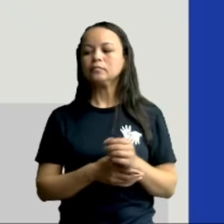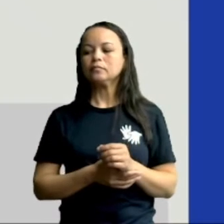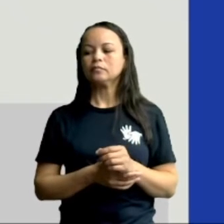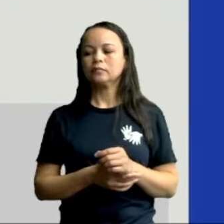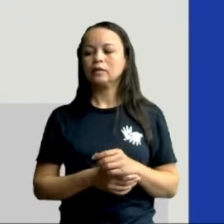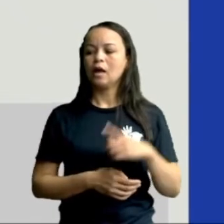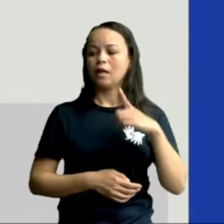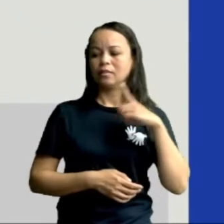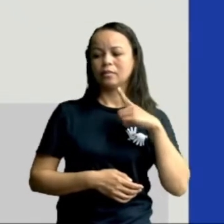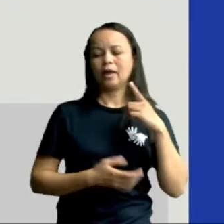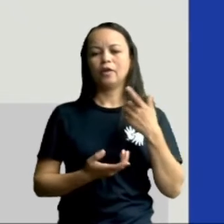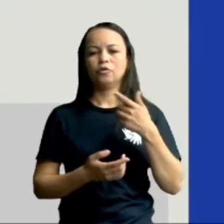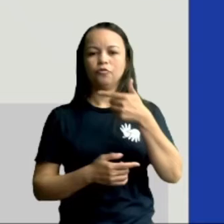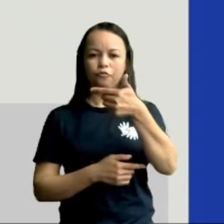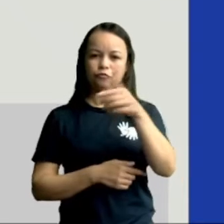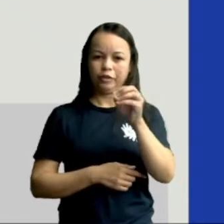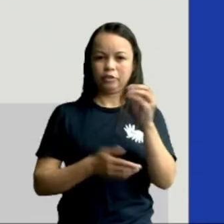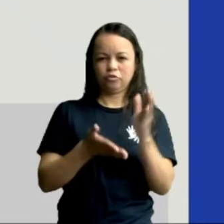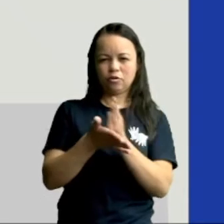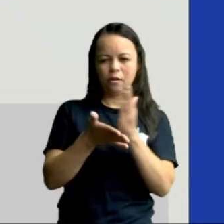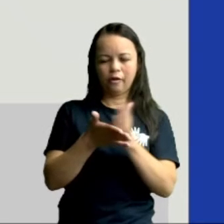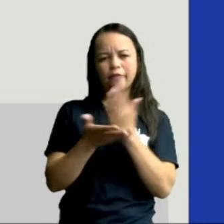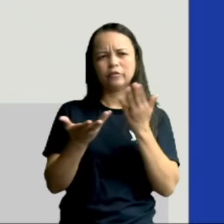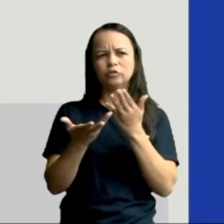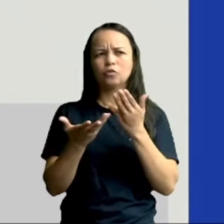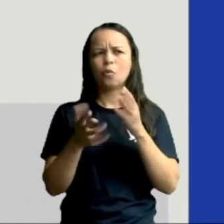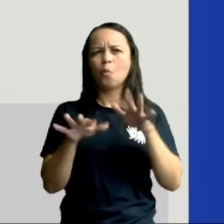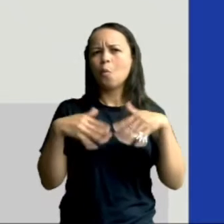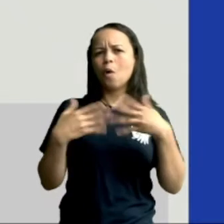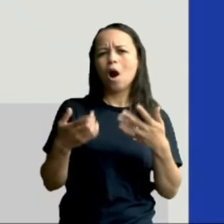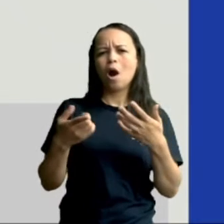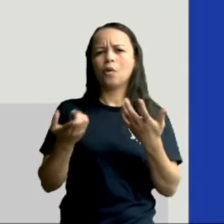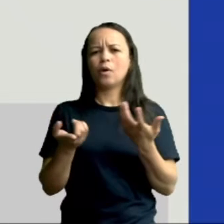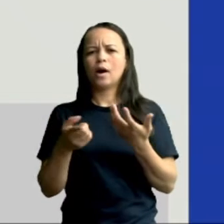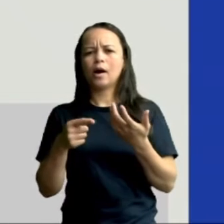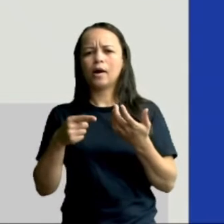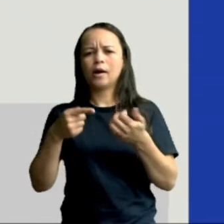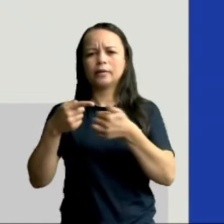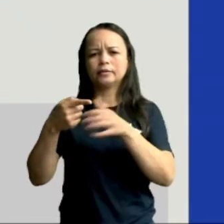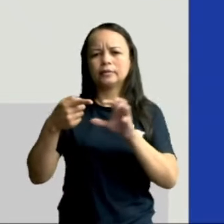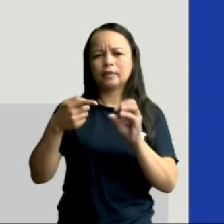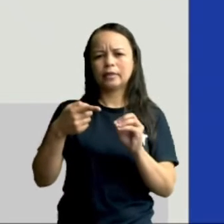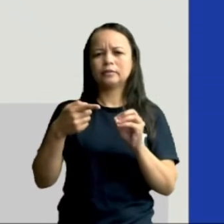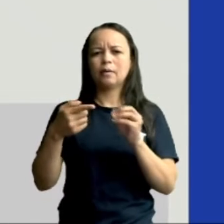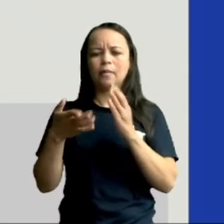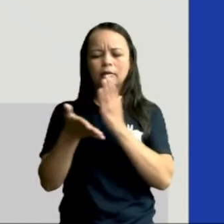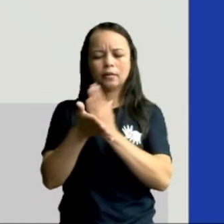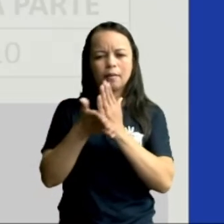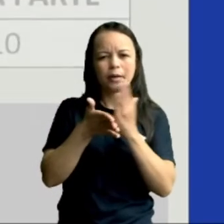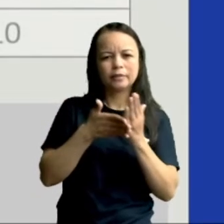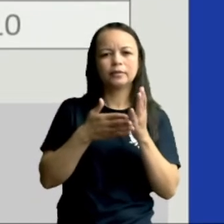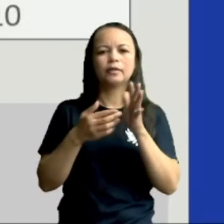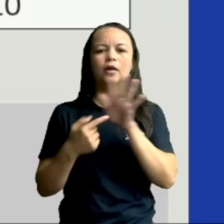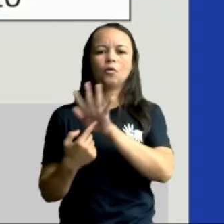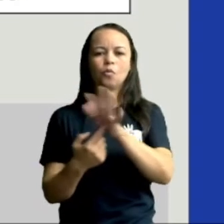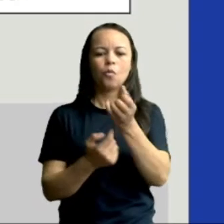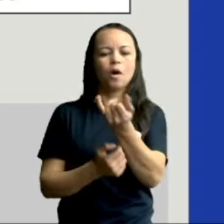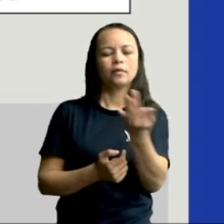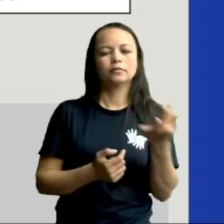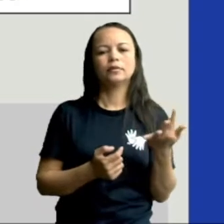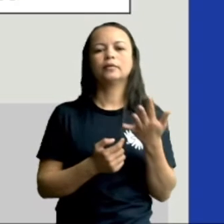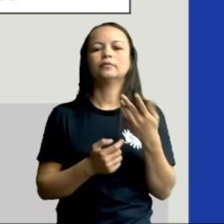parte. Tenho 20 livros. Qual é a 10ª parte que representa a quantidade destes livros? Então, vamos ver